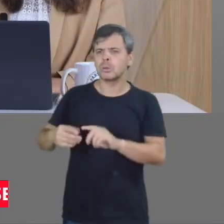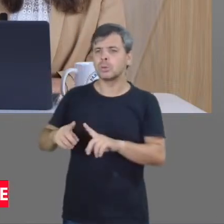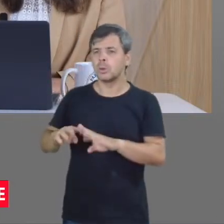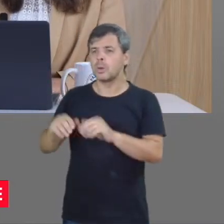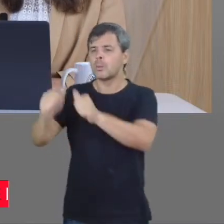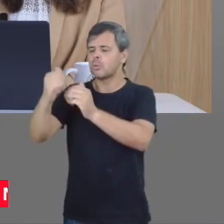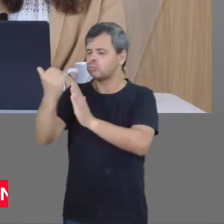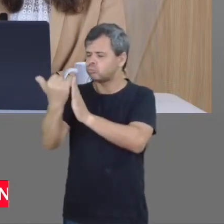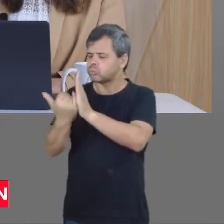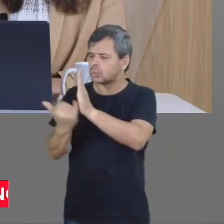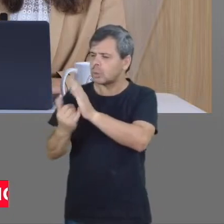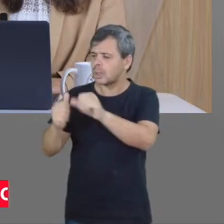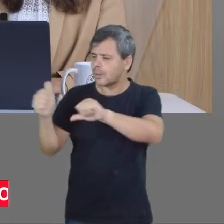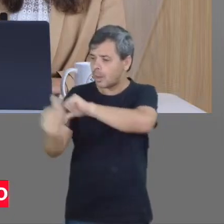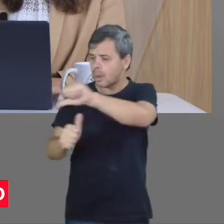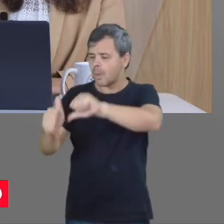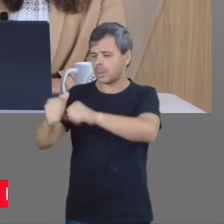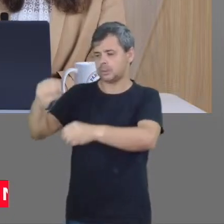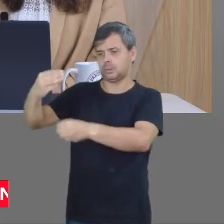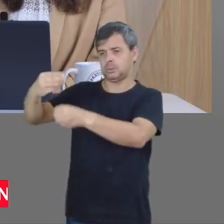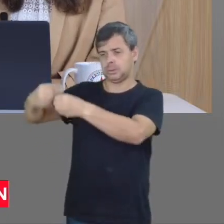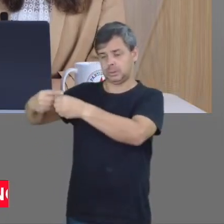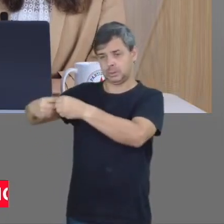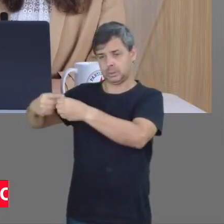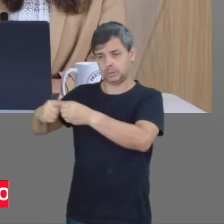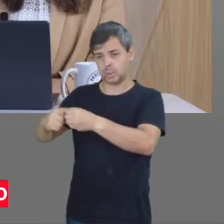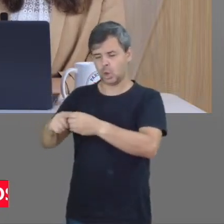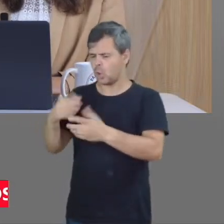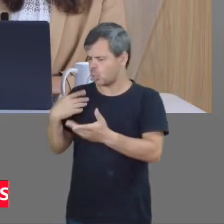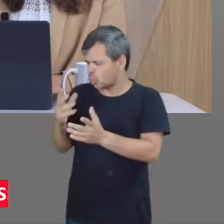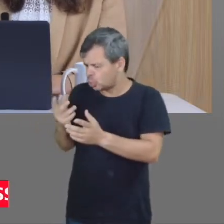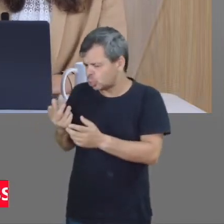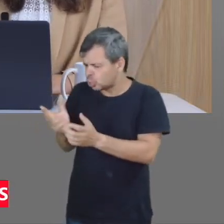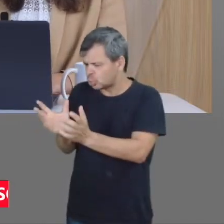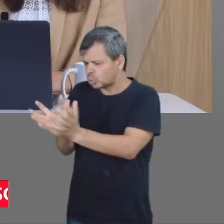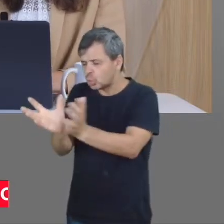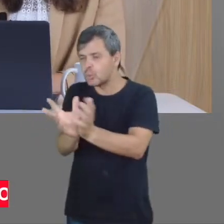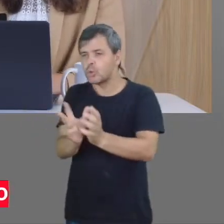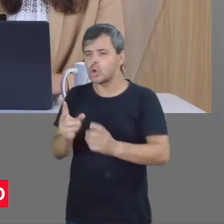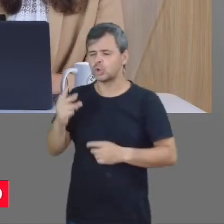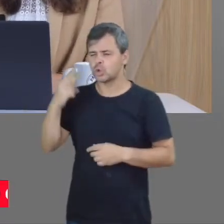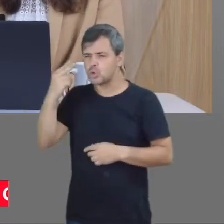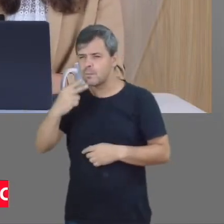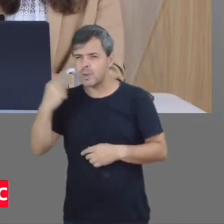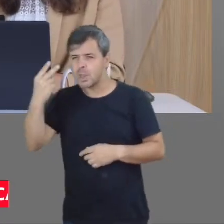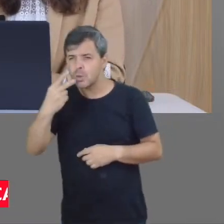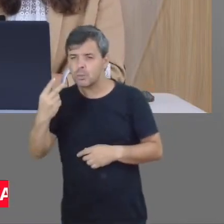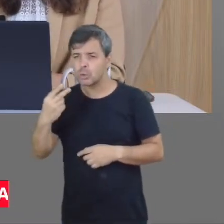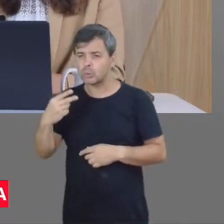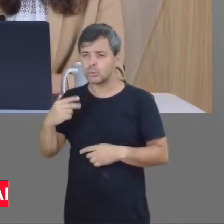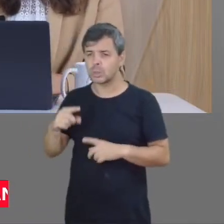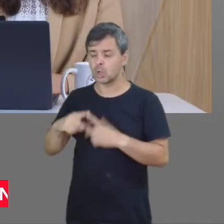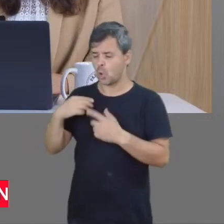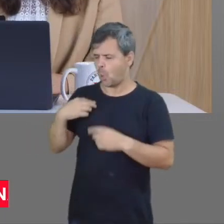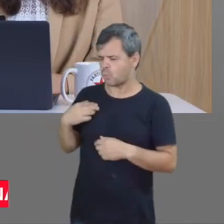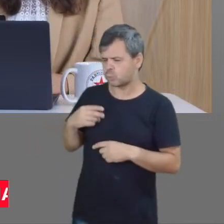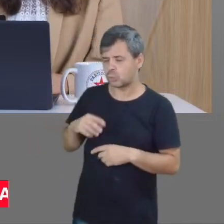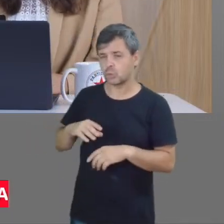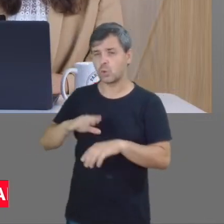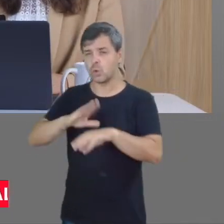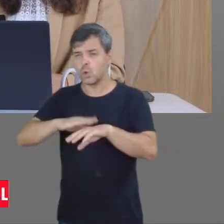projeto de transformação para a cidade. 2 chapas de vereadores completas, nós estamos com uma militância